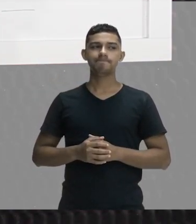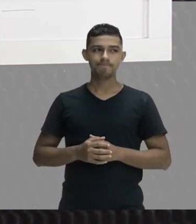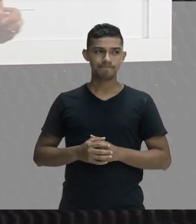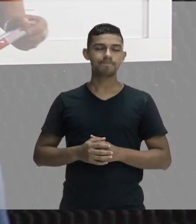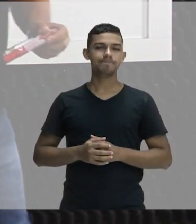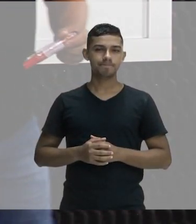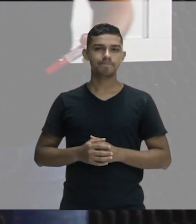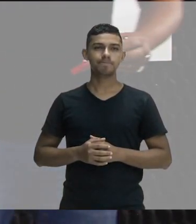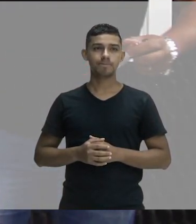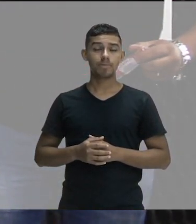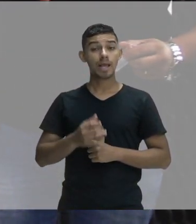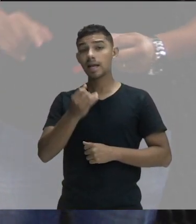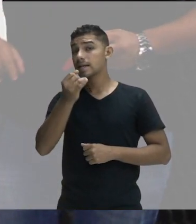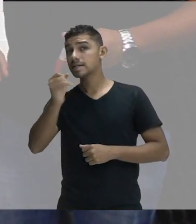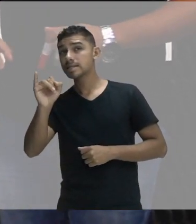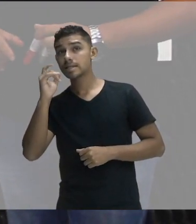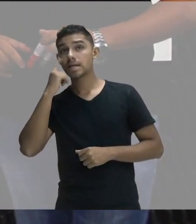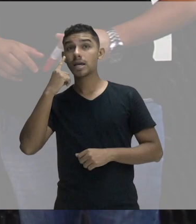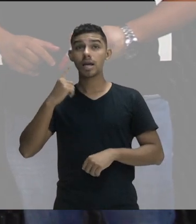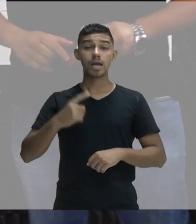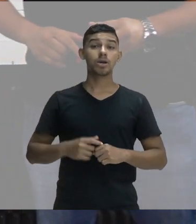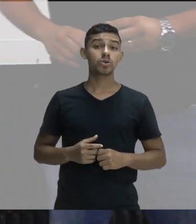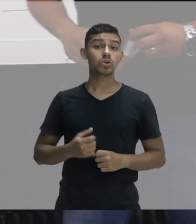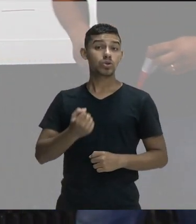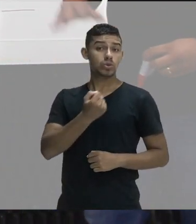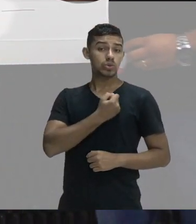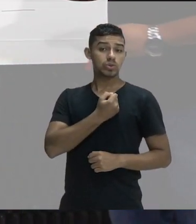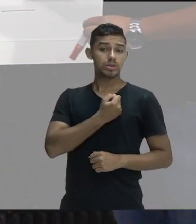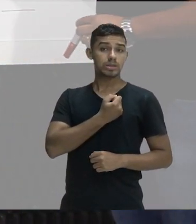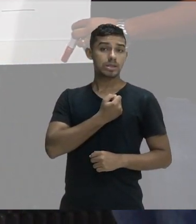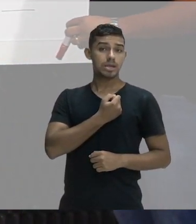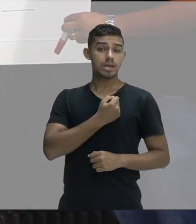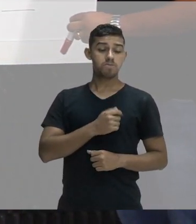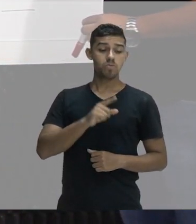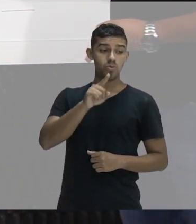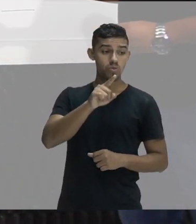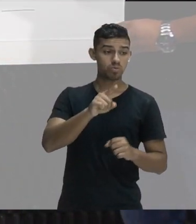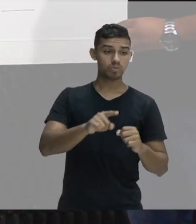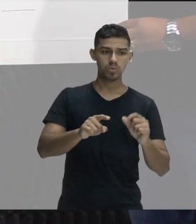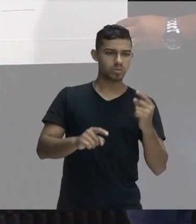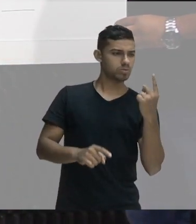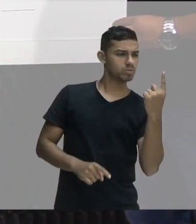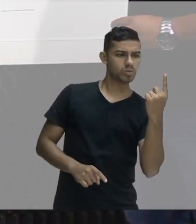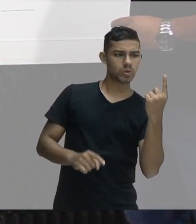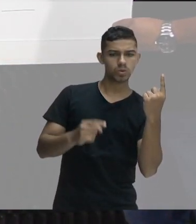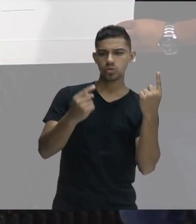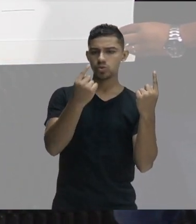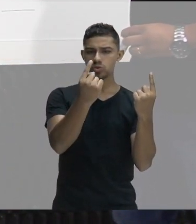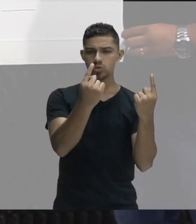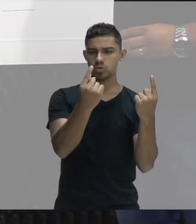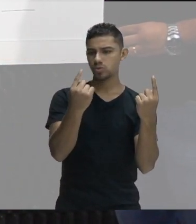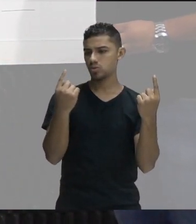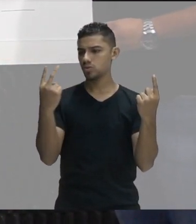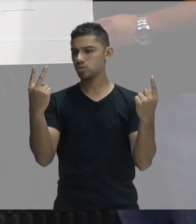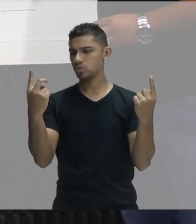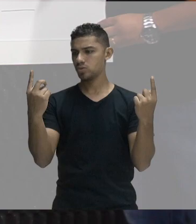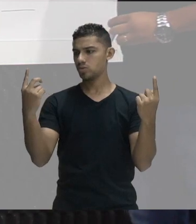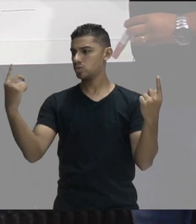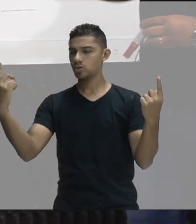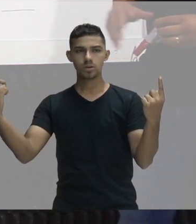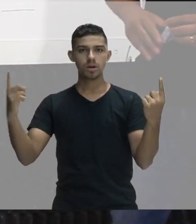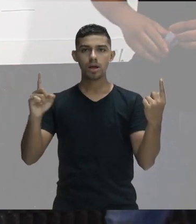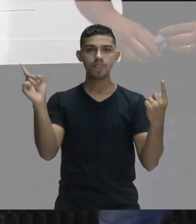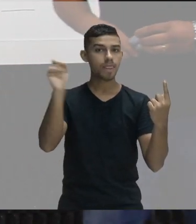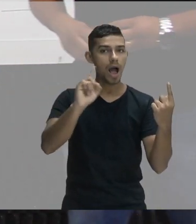se esses algarismos forem distintos, ou seja, ele não quer que apareça o mesmo número aqui